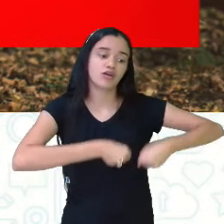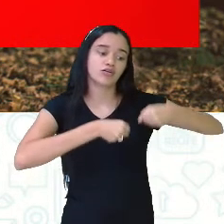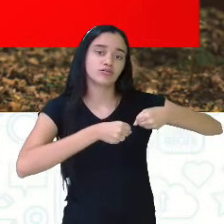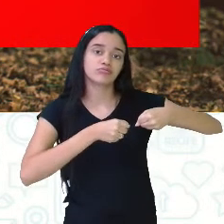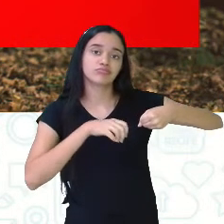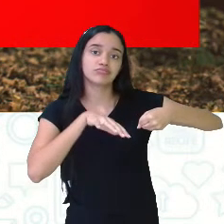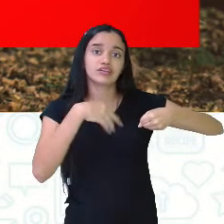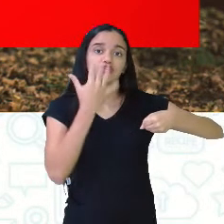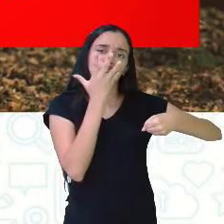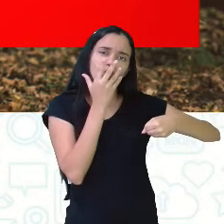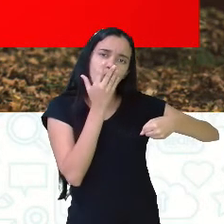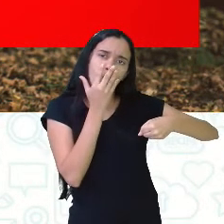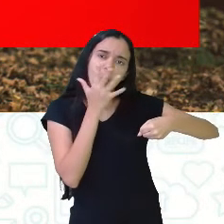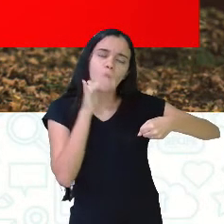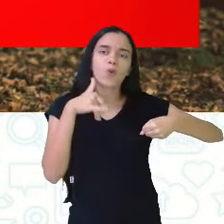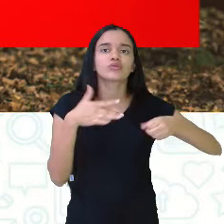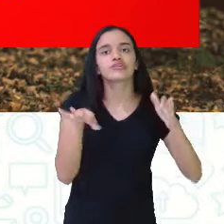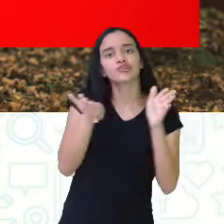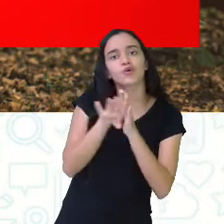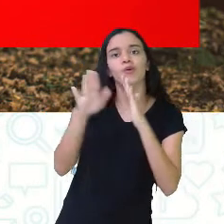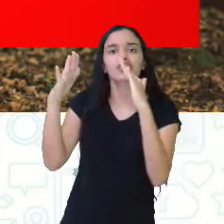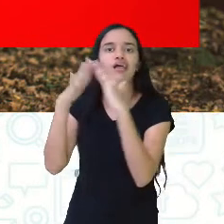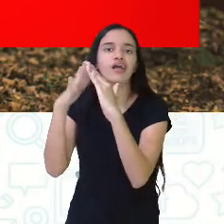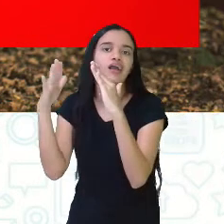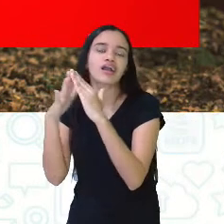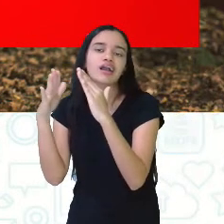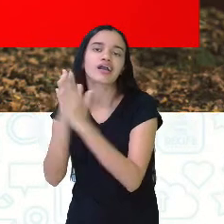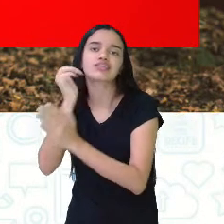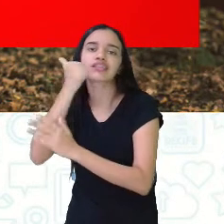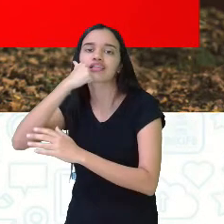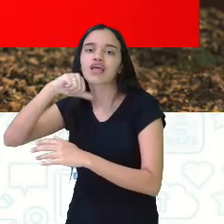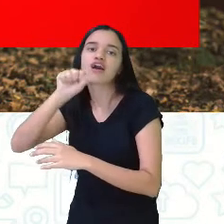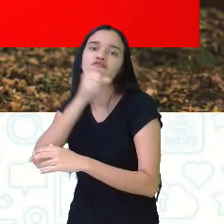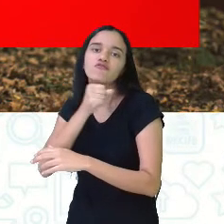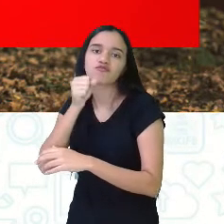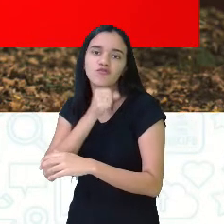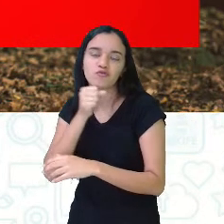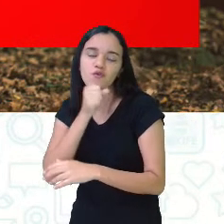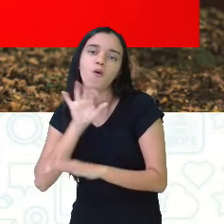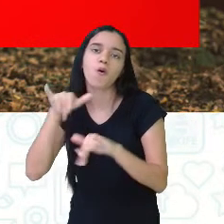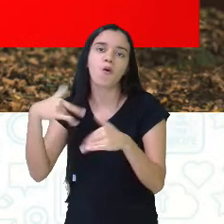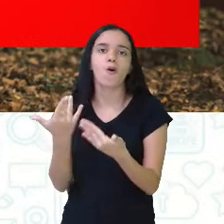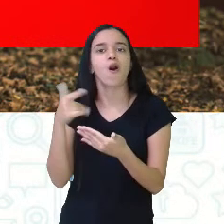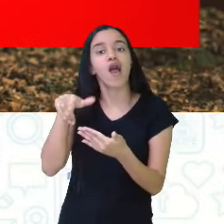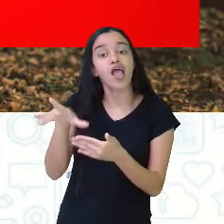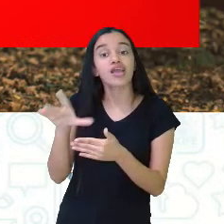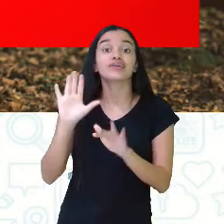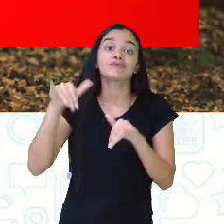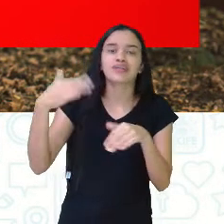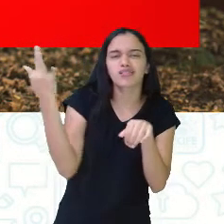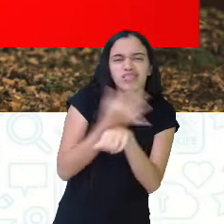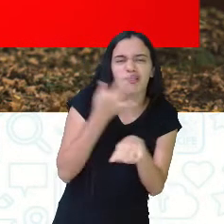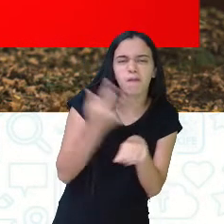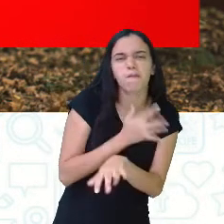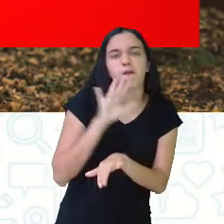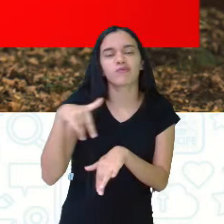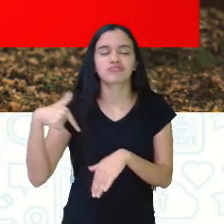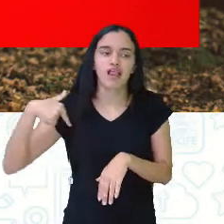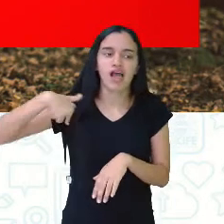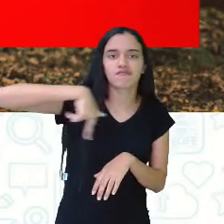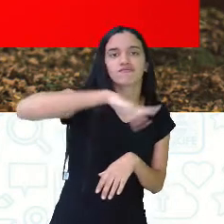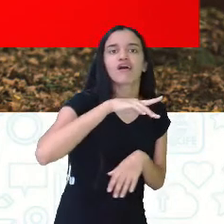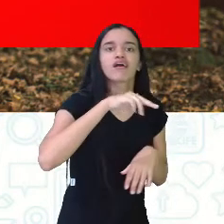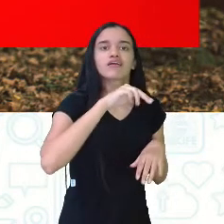doces para casa da avó, e a mãe dela diz: Chapeuzinho, não vá pela floresta. Mas ela vai, e ela encontra o lobo, e